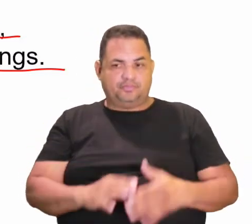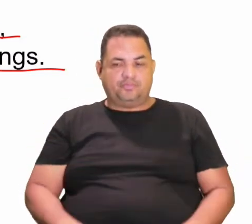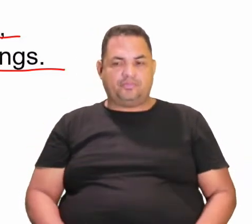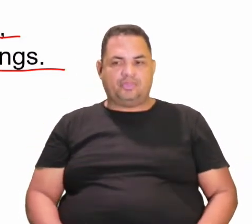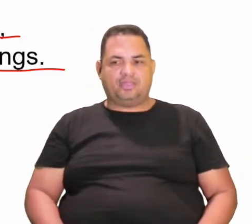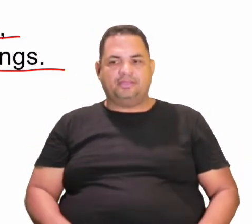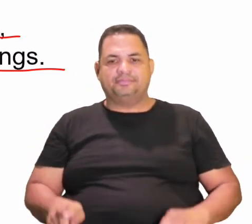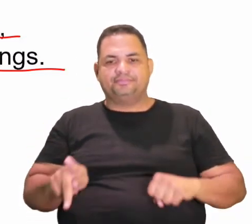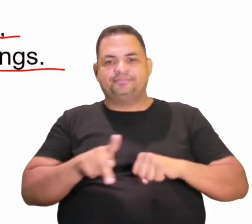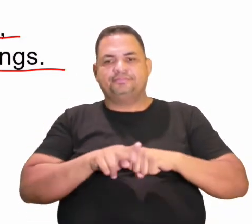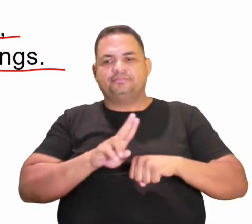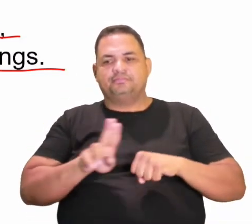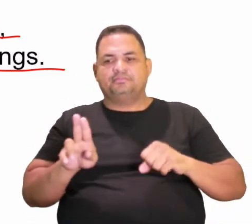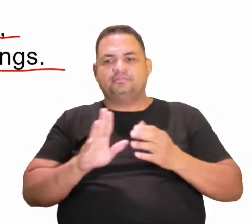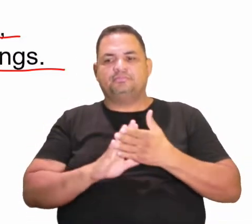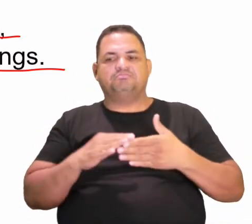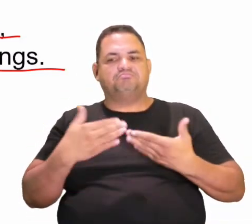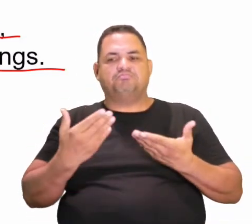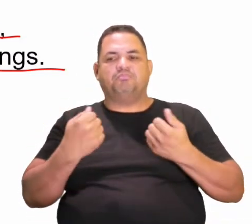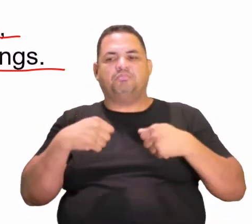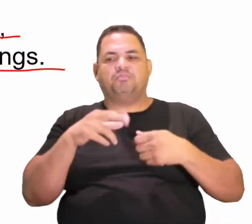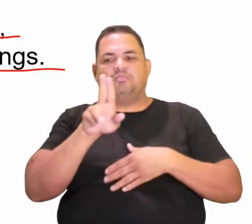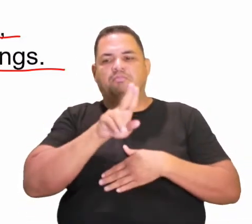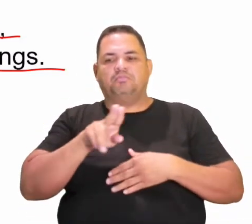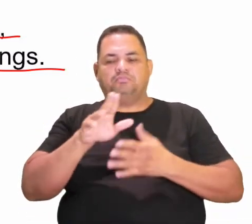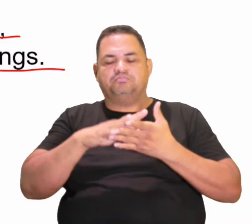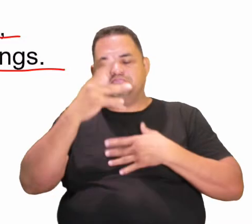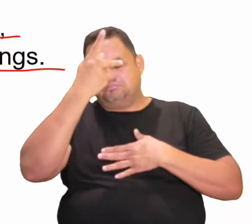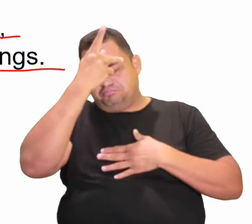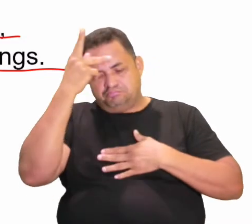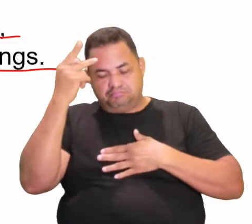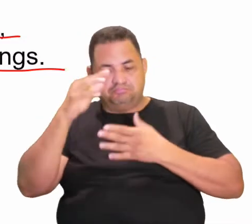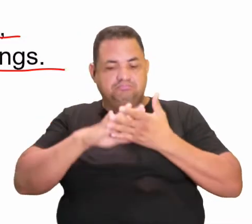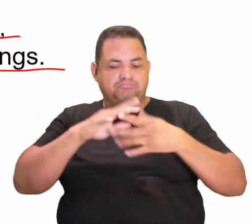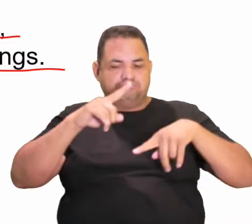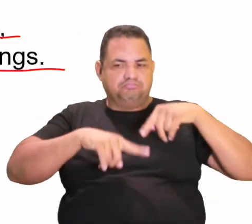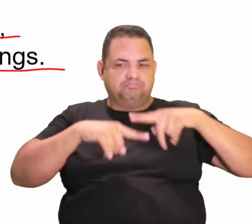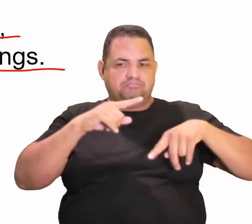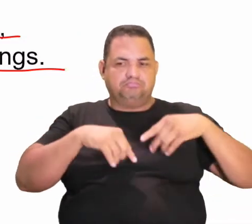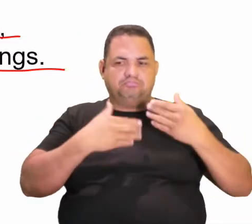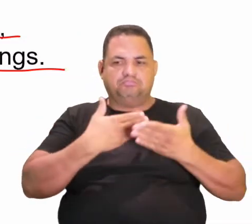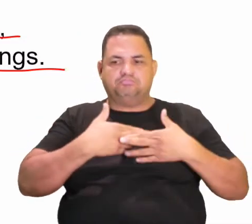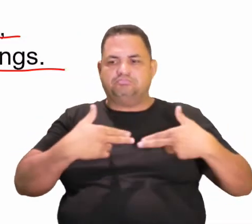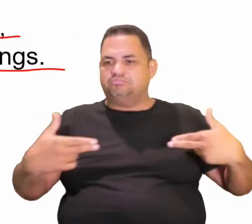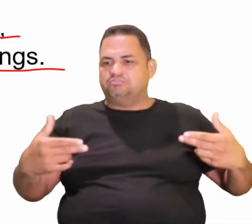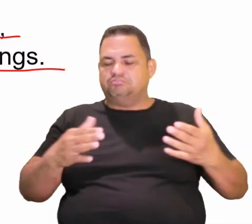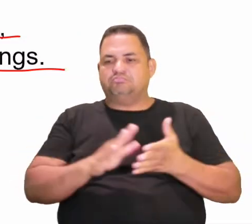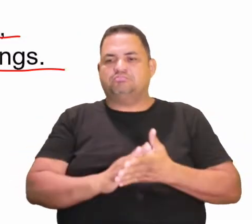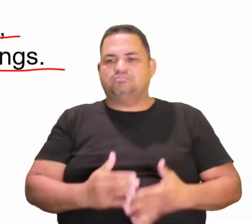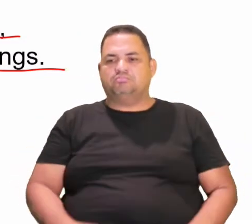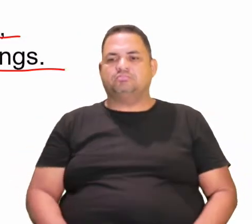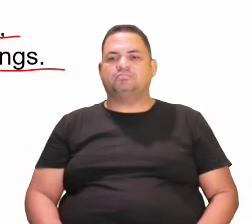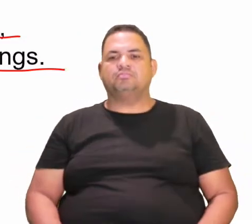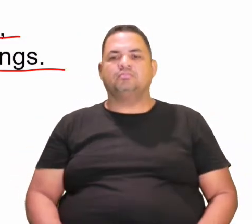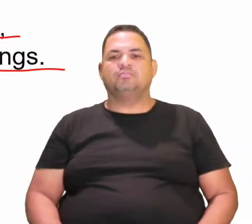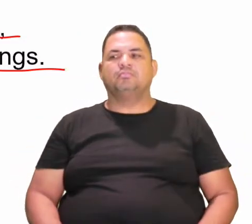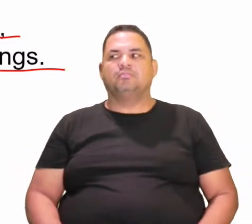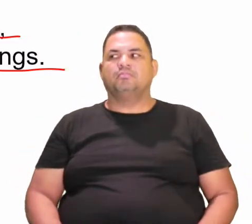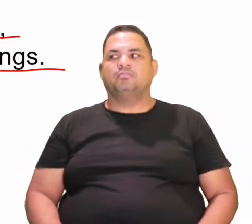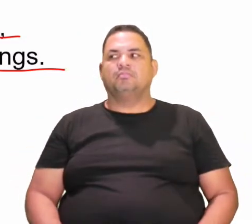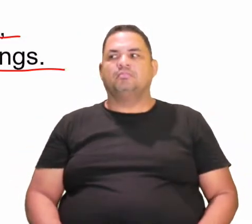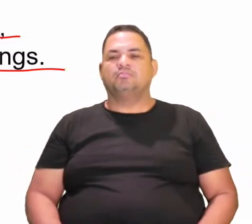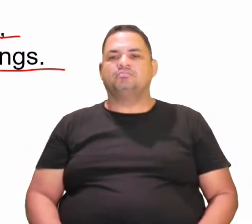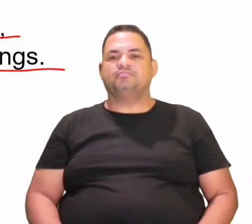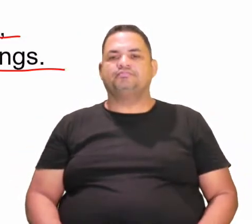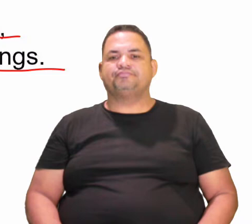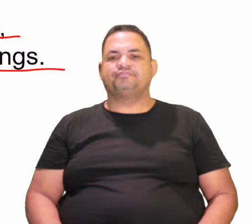os pronomes demonstrativos, eles podem ser usados com pessoas, com objetos, enfim, coisas de modo geral.